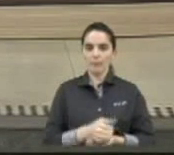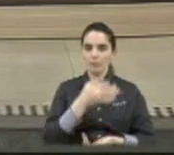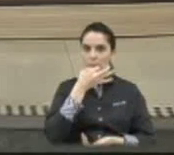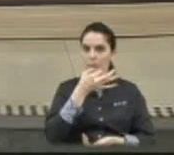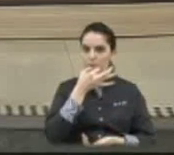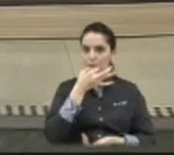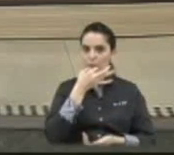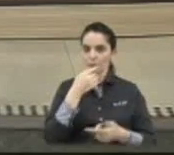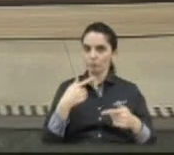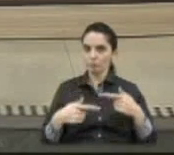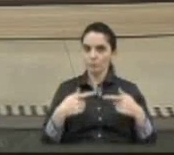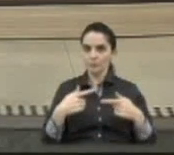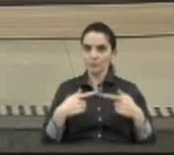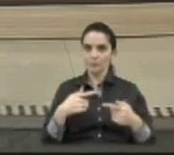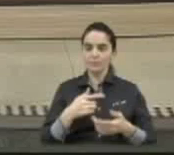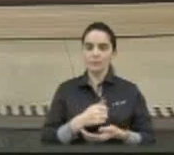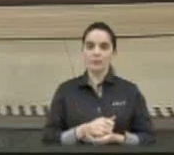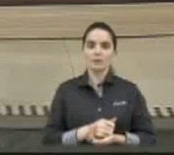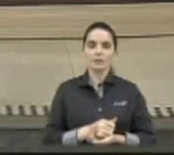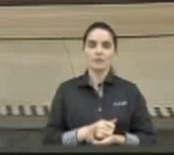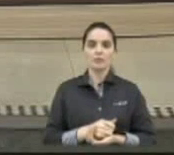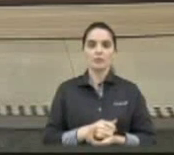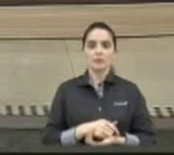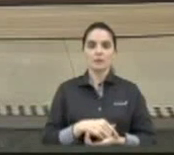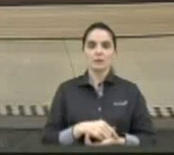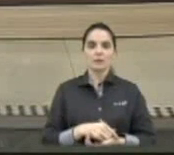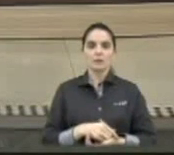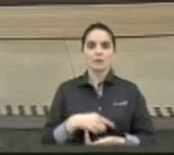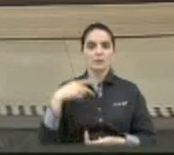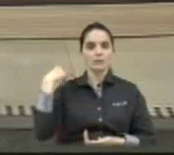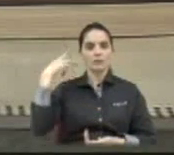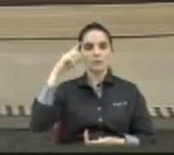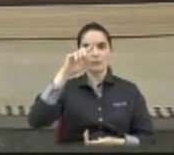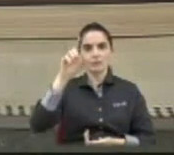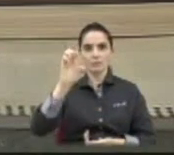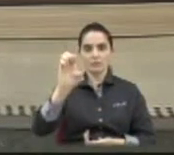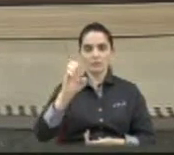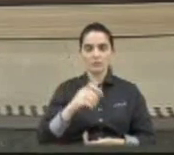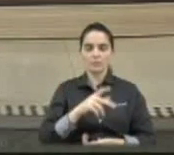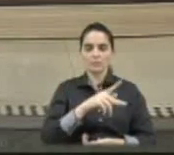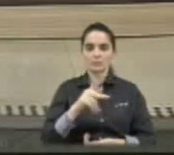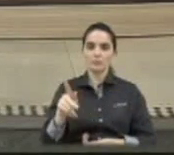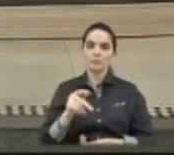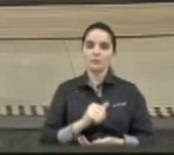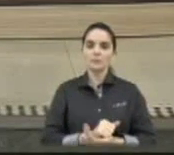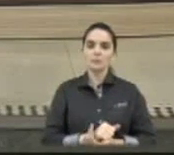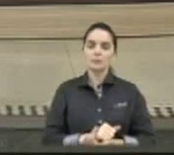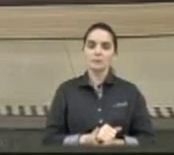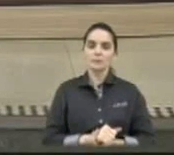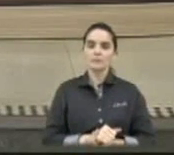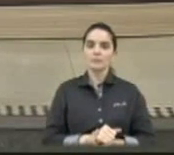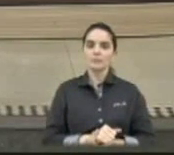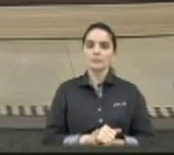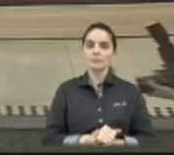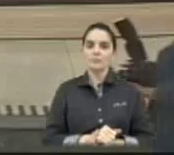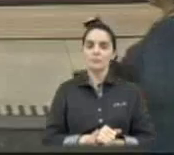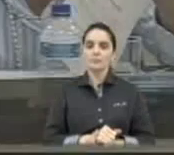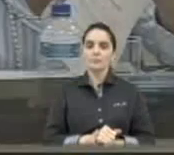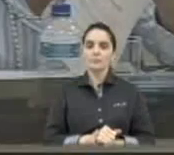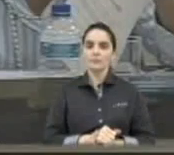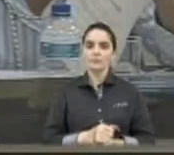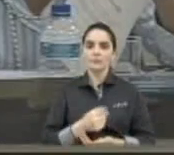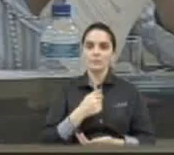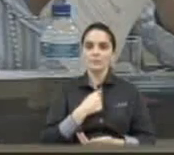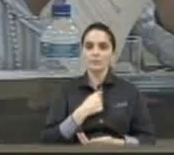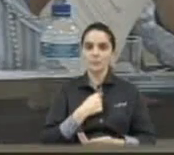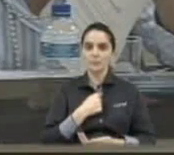169/2014 está em discussão. Para discutir, vereador José da Mix. Senhor presidente, nobres colegas, público presente. Senhor presidente,